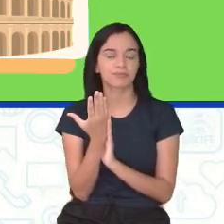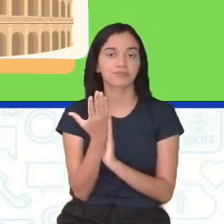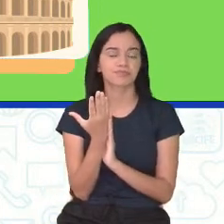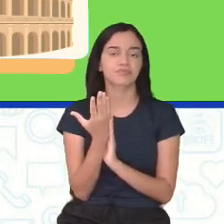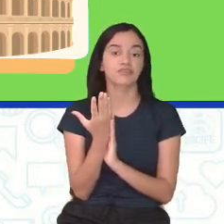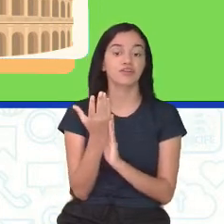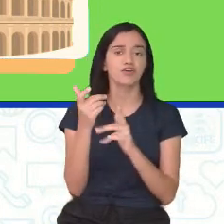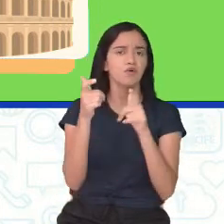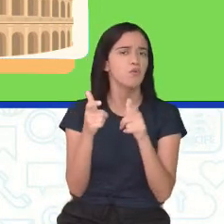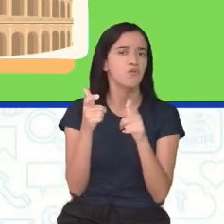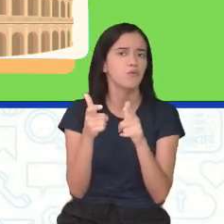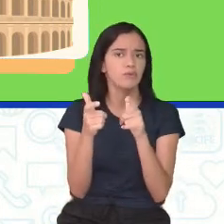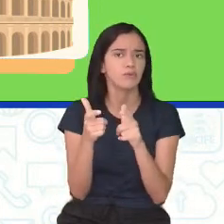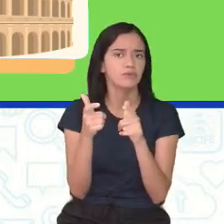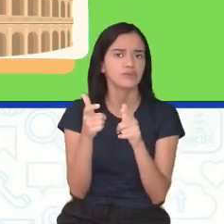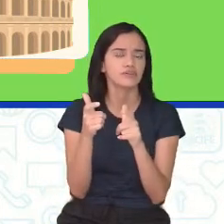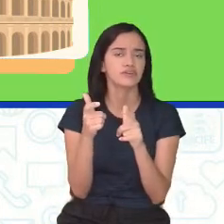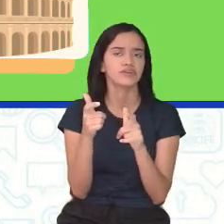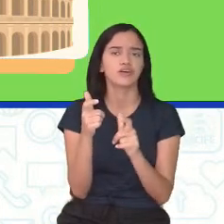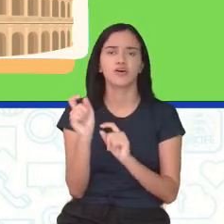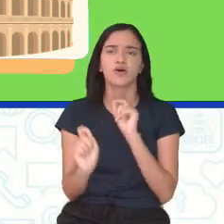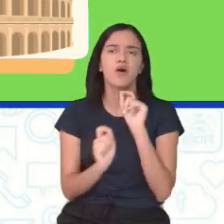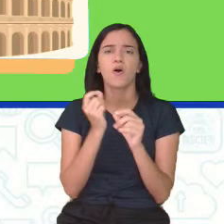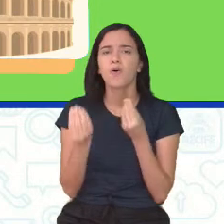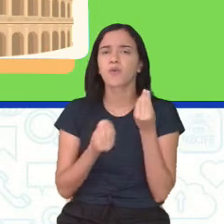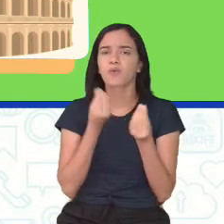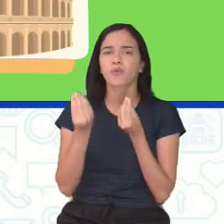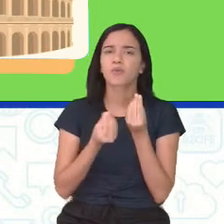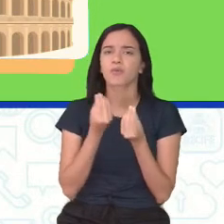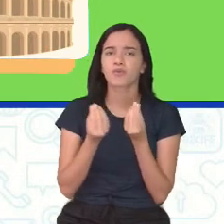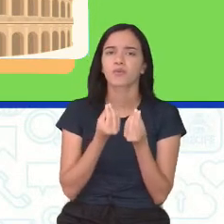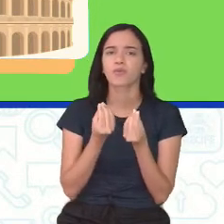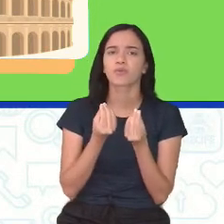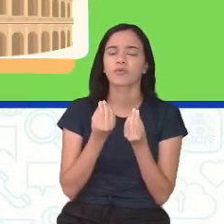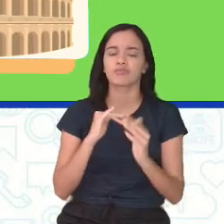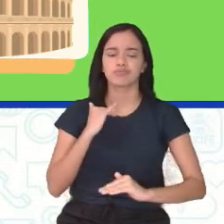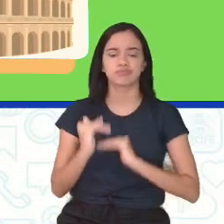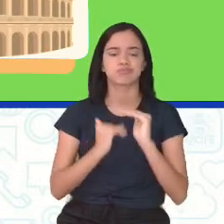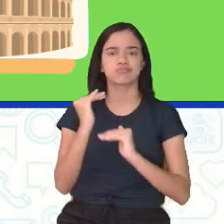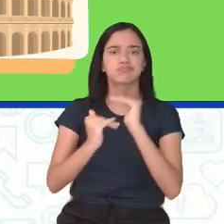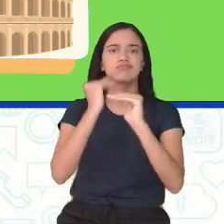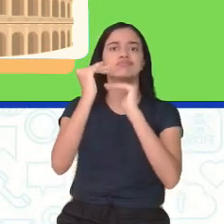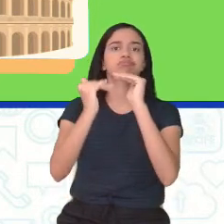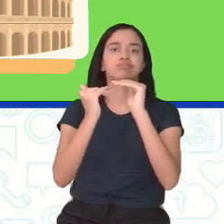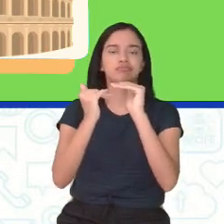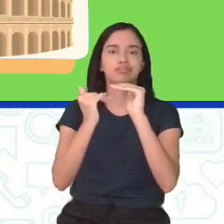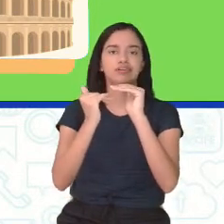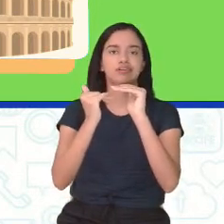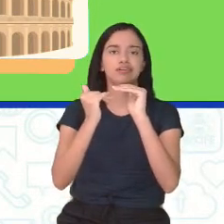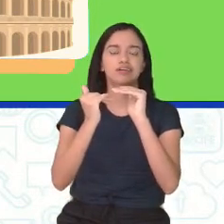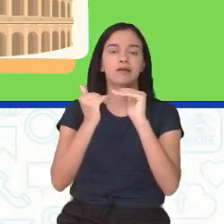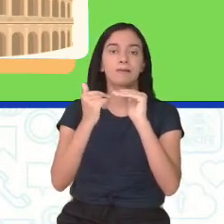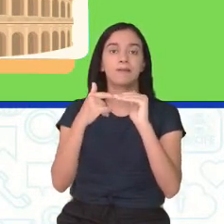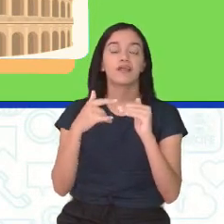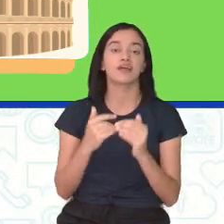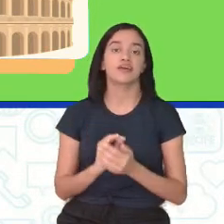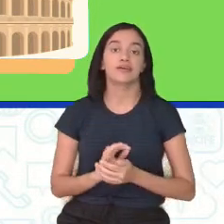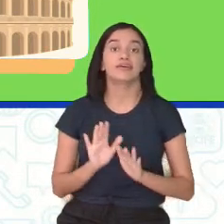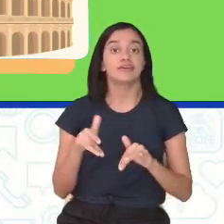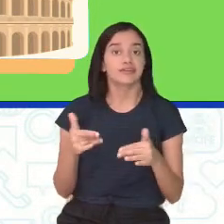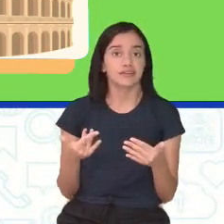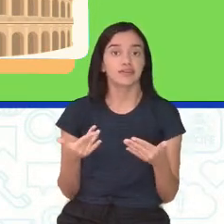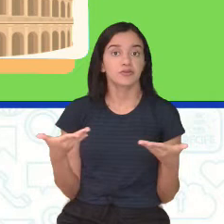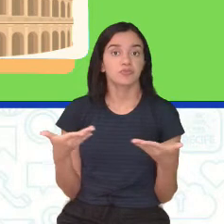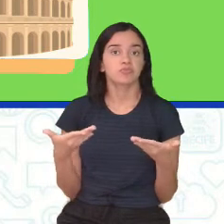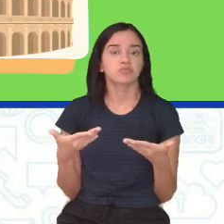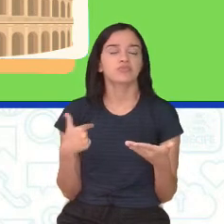de onde é que ela vem, o que é que ela, como é que ela foi crescendo, né? E tomando aí a forma que tem hoje. Então,